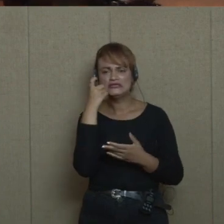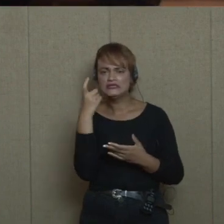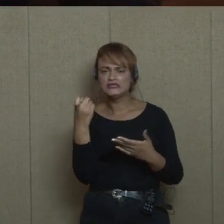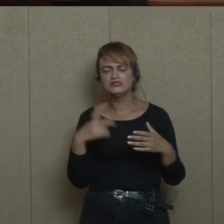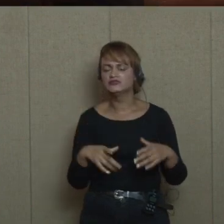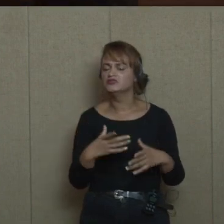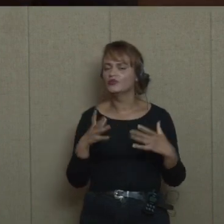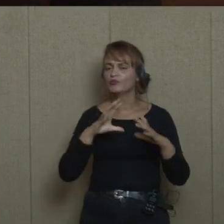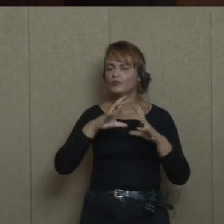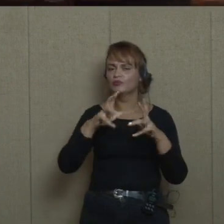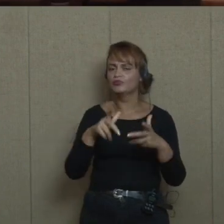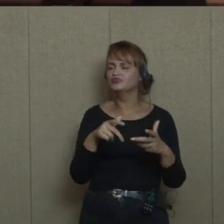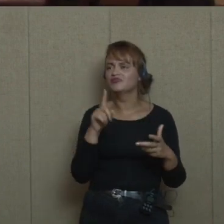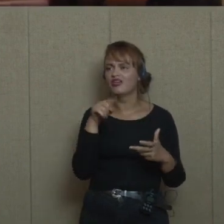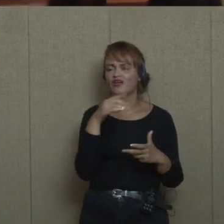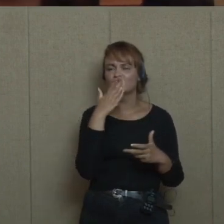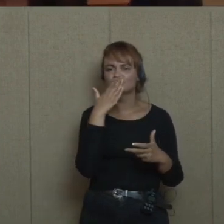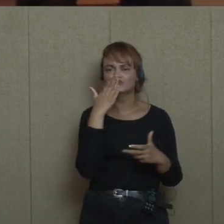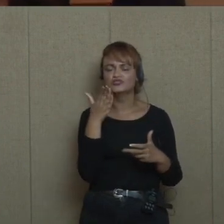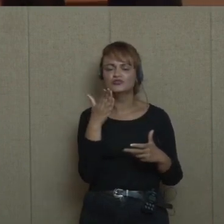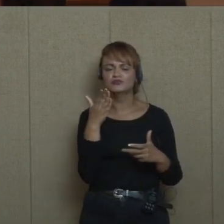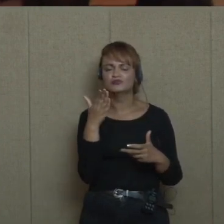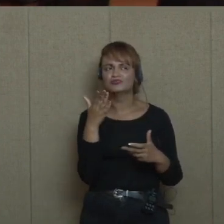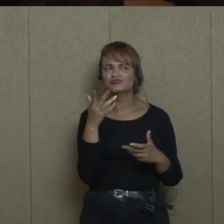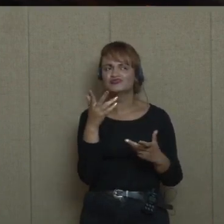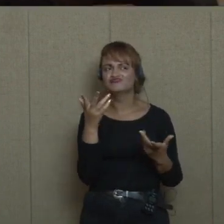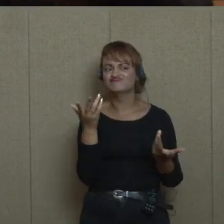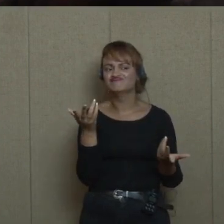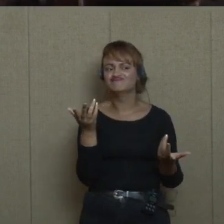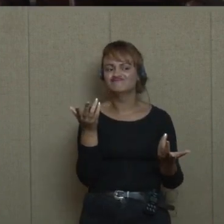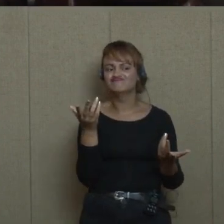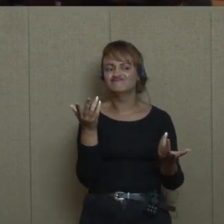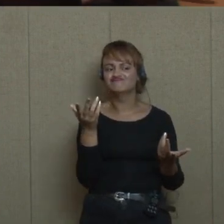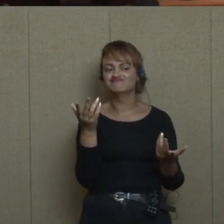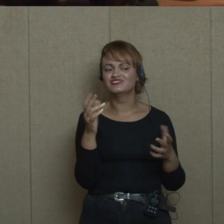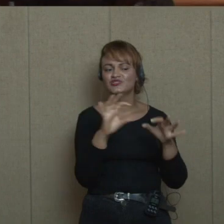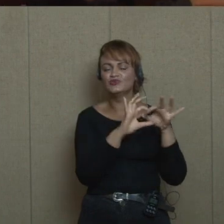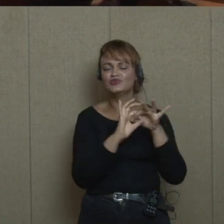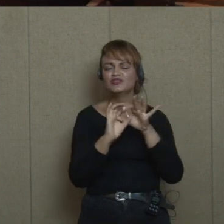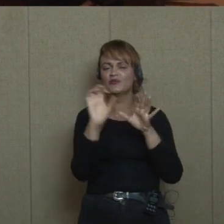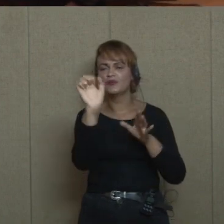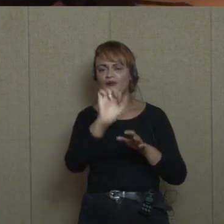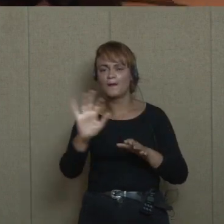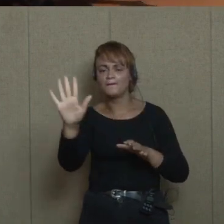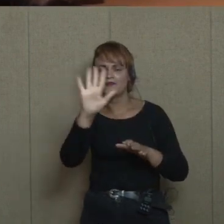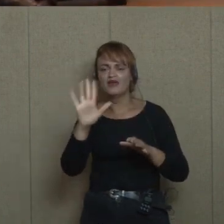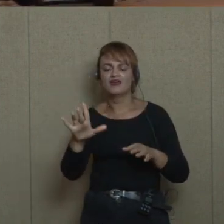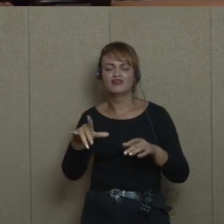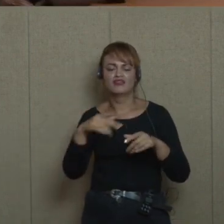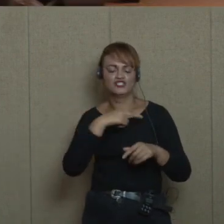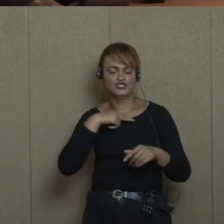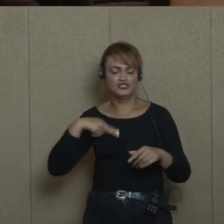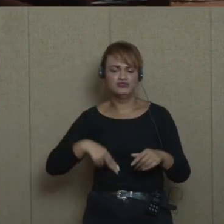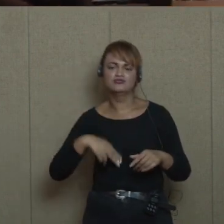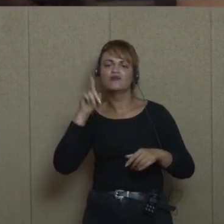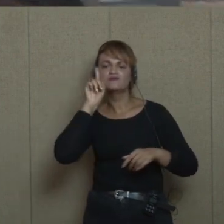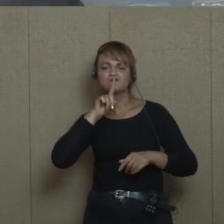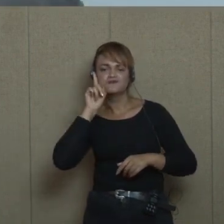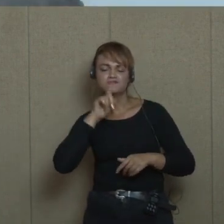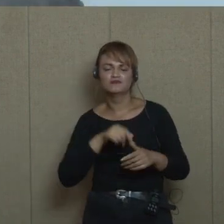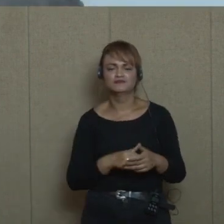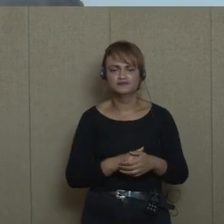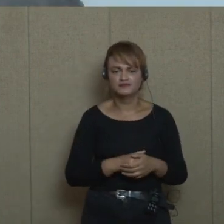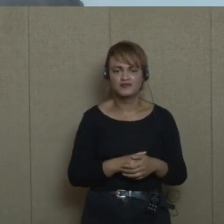mundo é um tipo de ménage à trois. União Europeia, China e Estados Unidos.